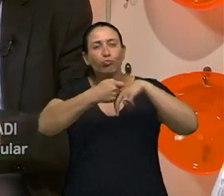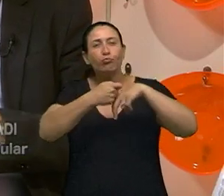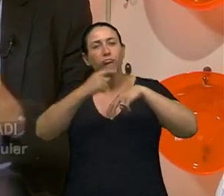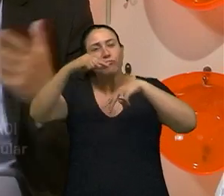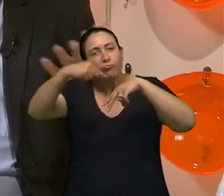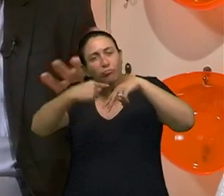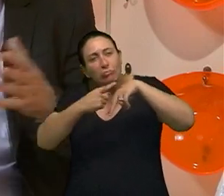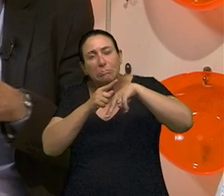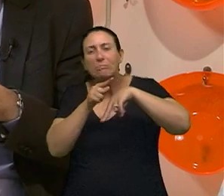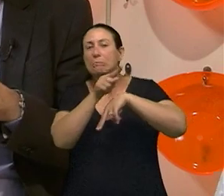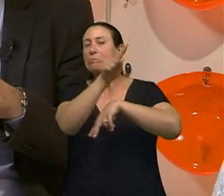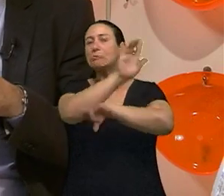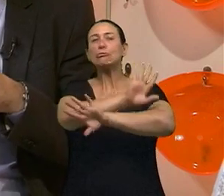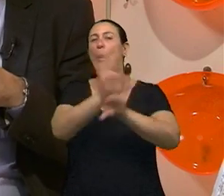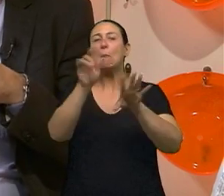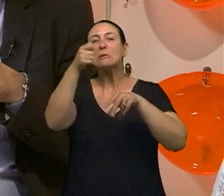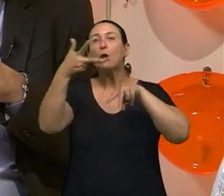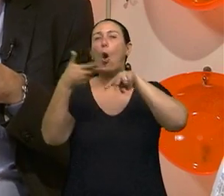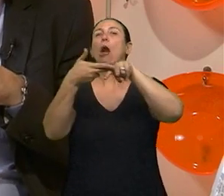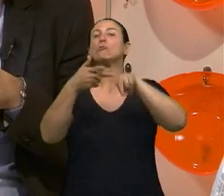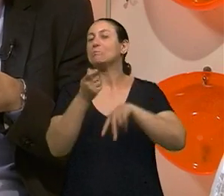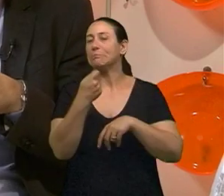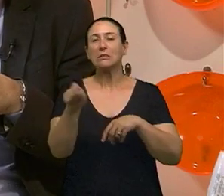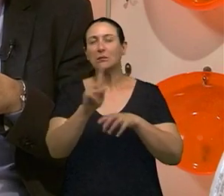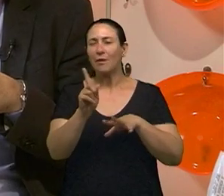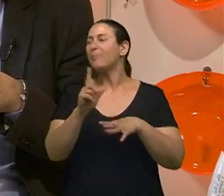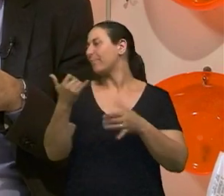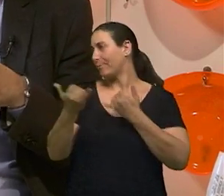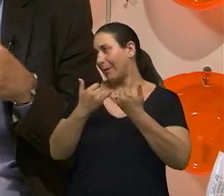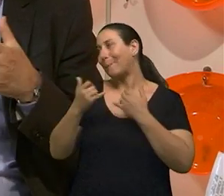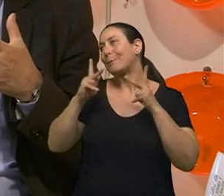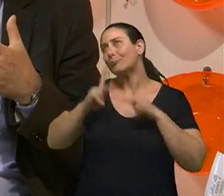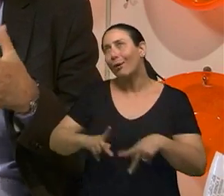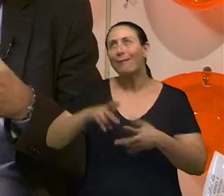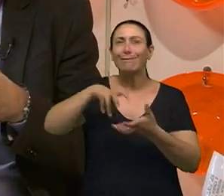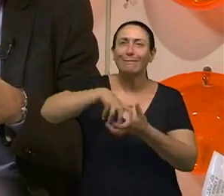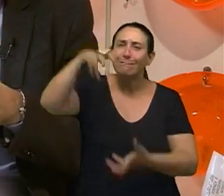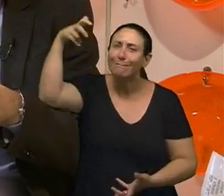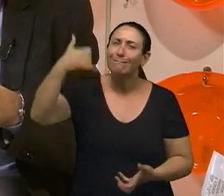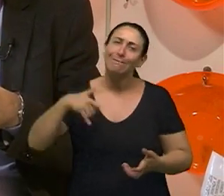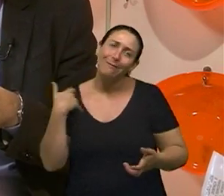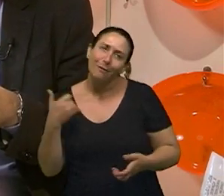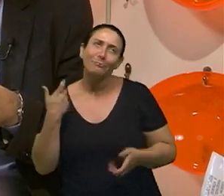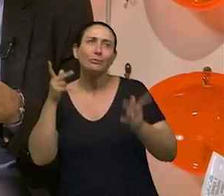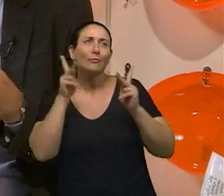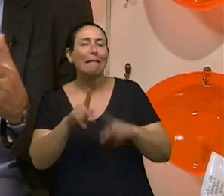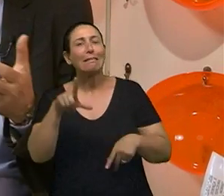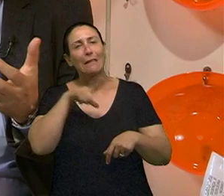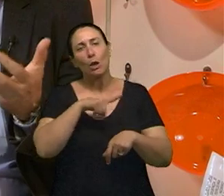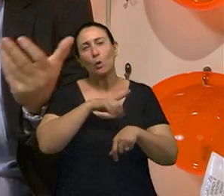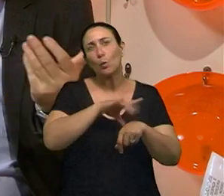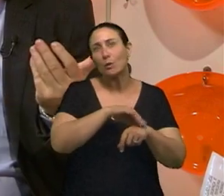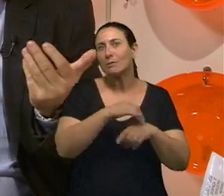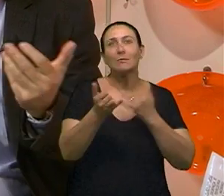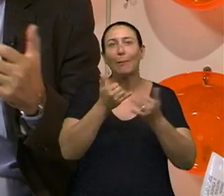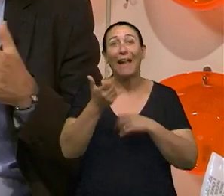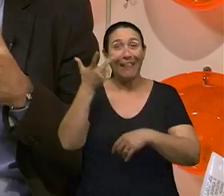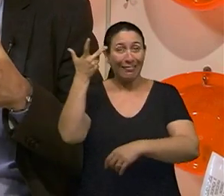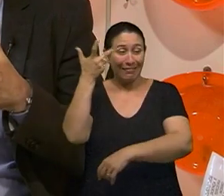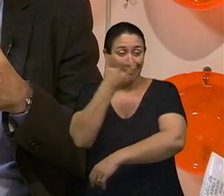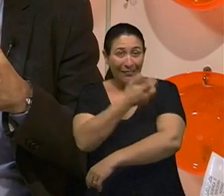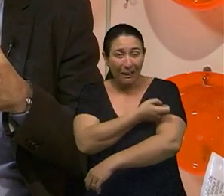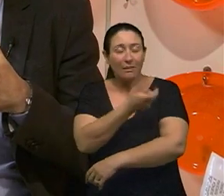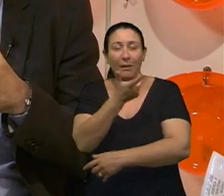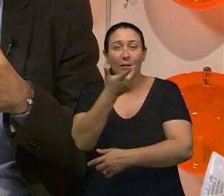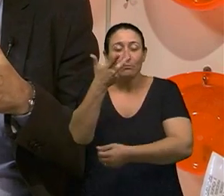pacientes como nós estávamos conversando pessoas de mais idade pessoas com doenças associadas aonde uma anestesia geral e